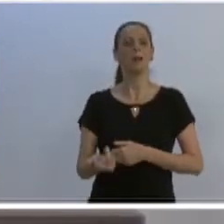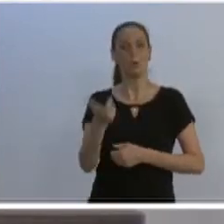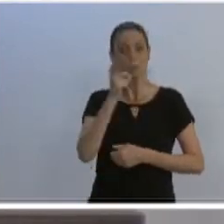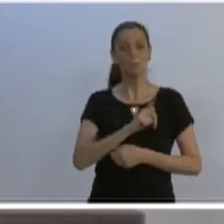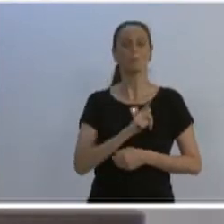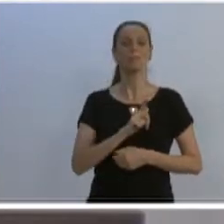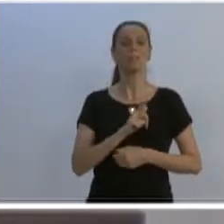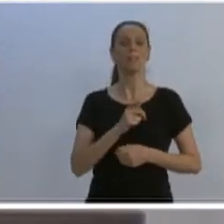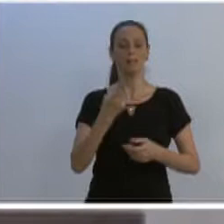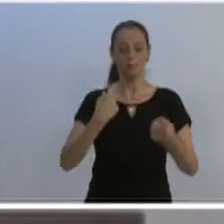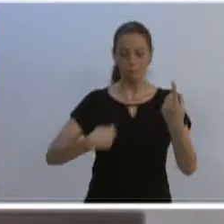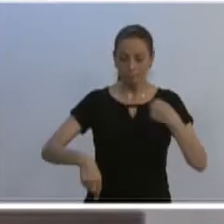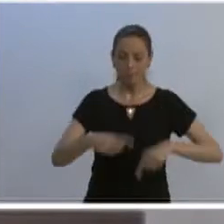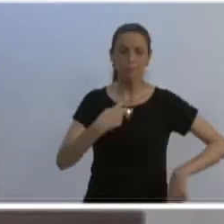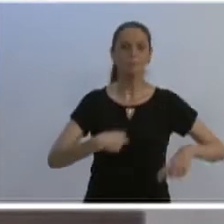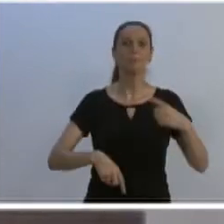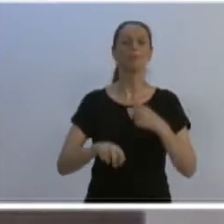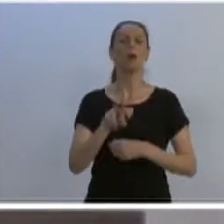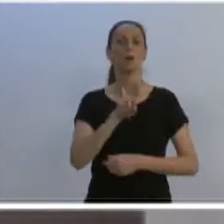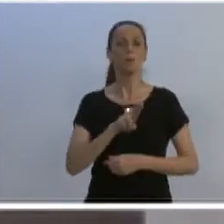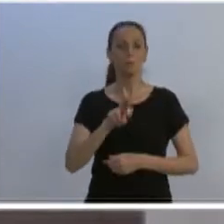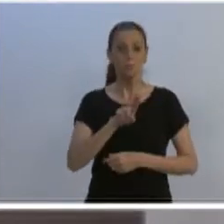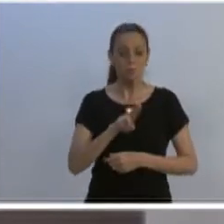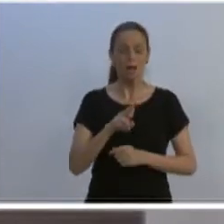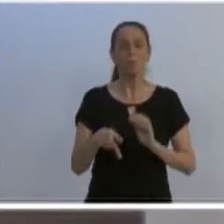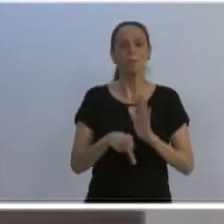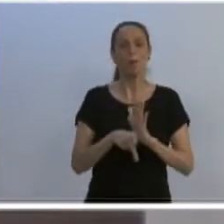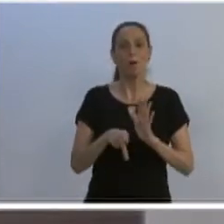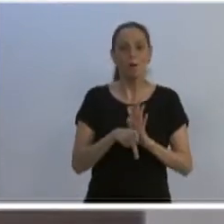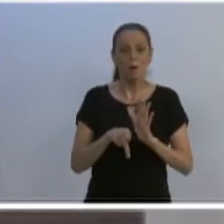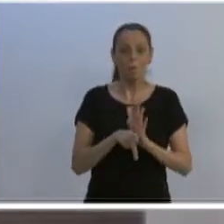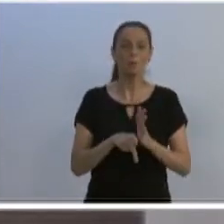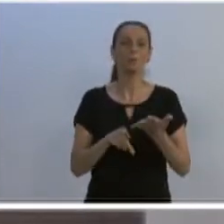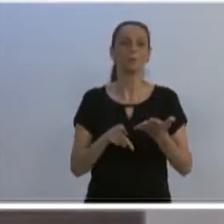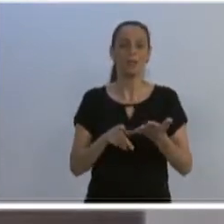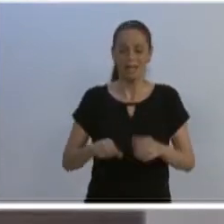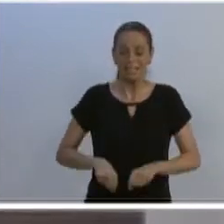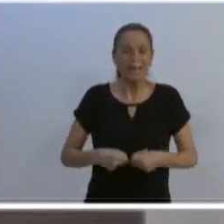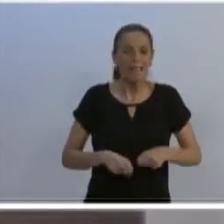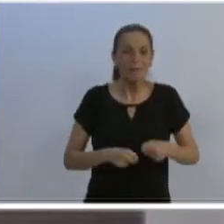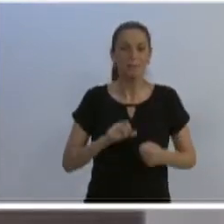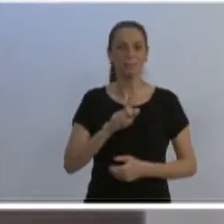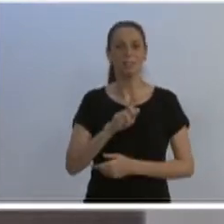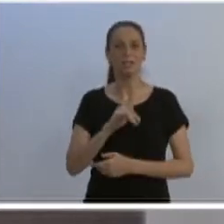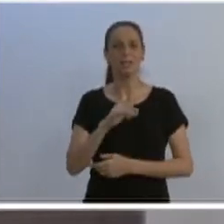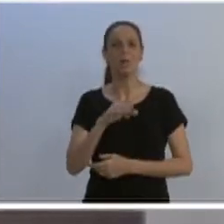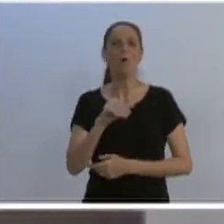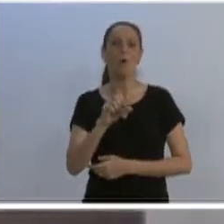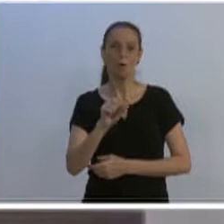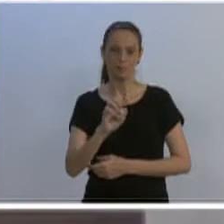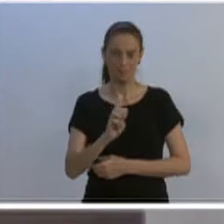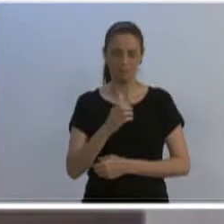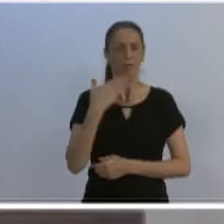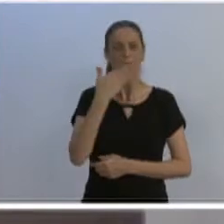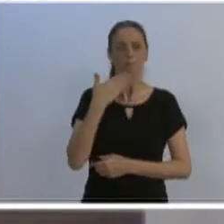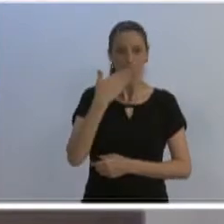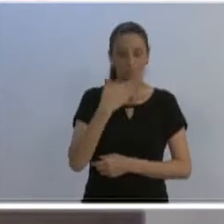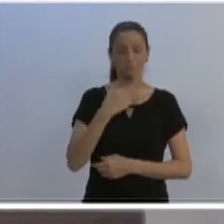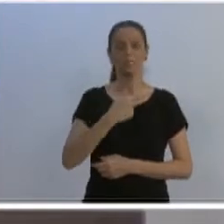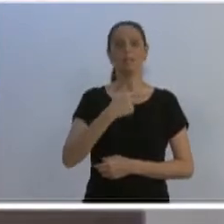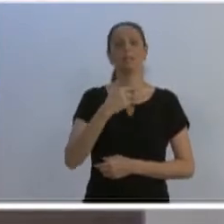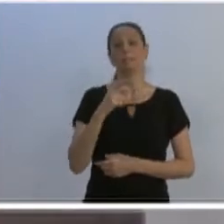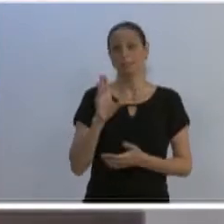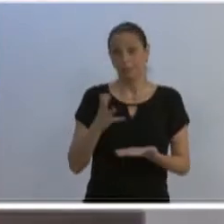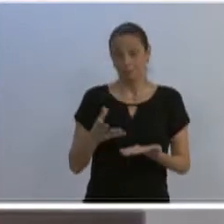utilizar as moléculas de glicose. Então, o papel da insulina é fundamental. E o paciente diabético é justamente